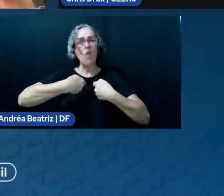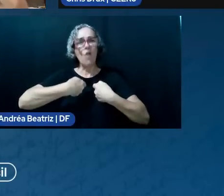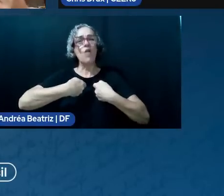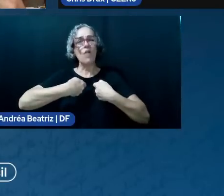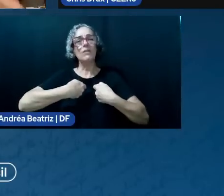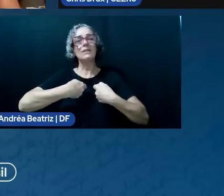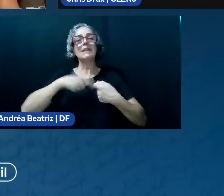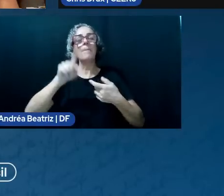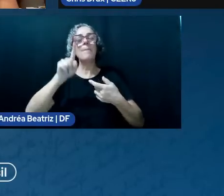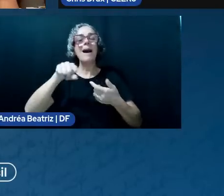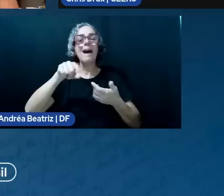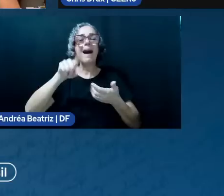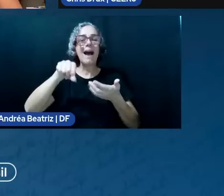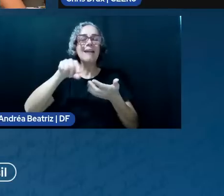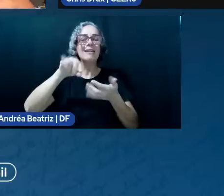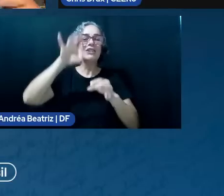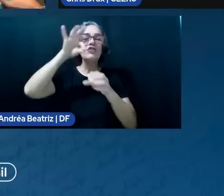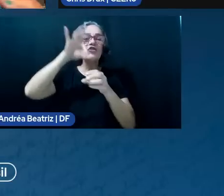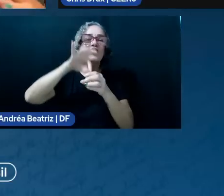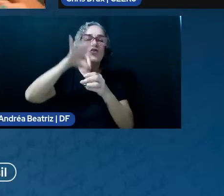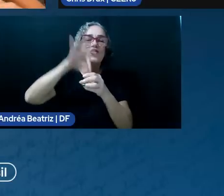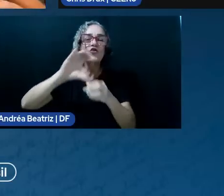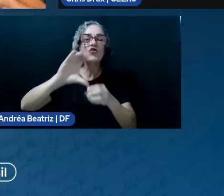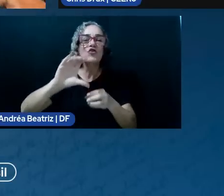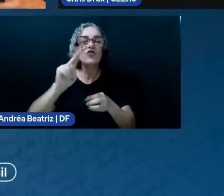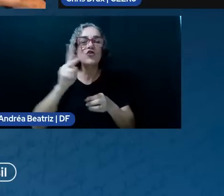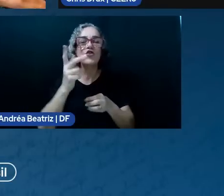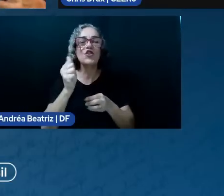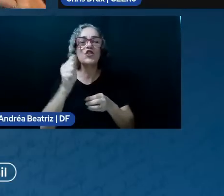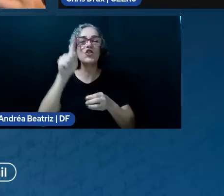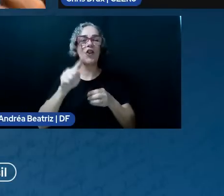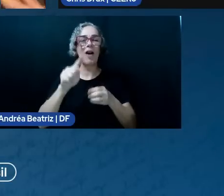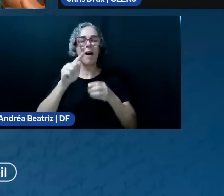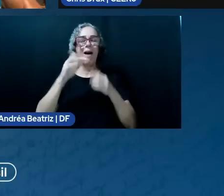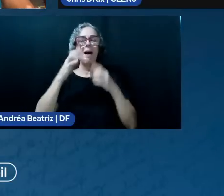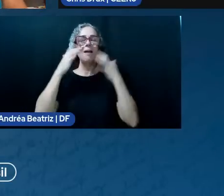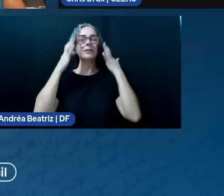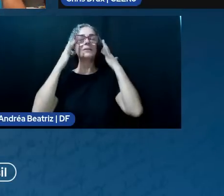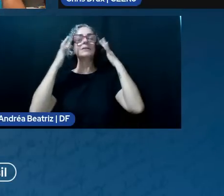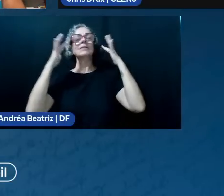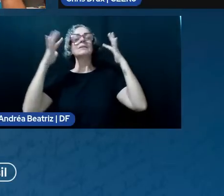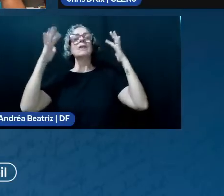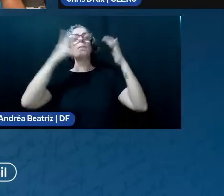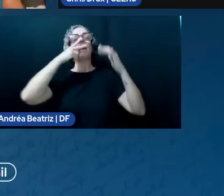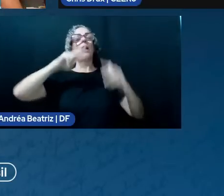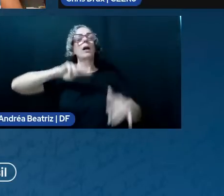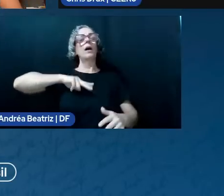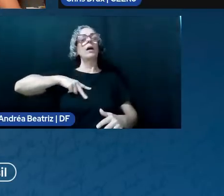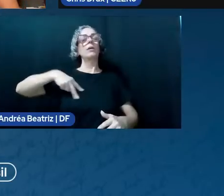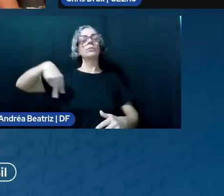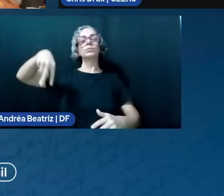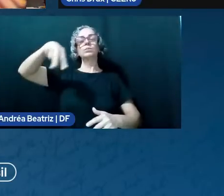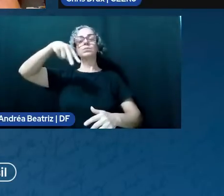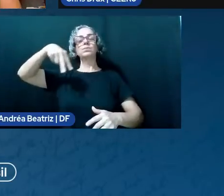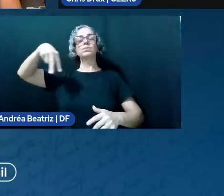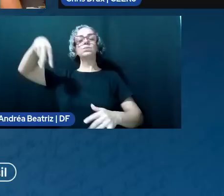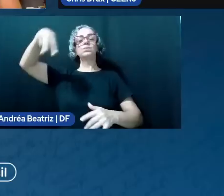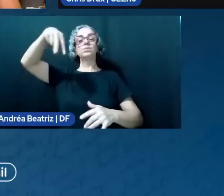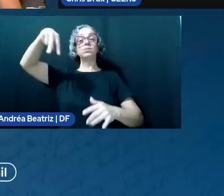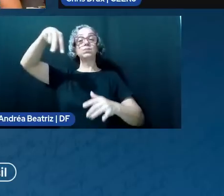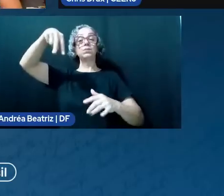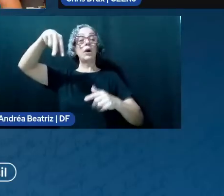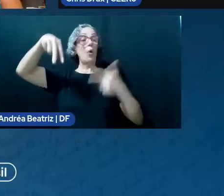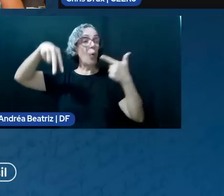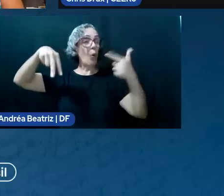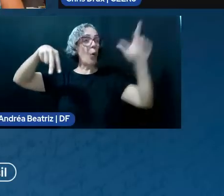chás alucinógenos e é promovido um desdobramento coletivo, e os